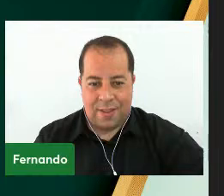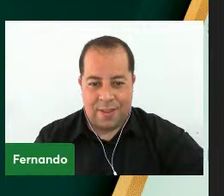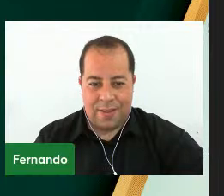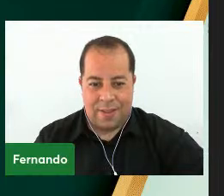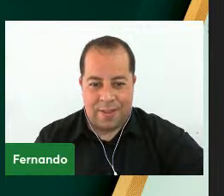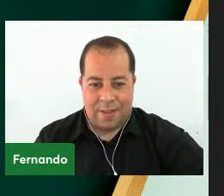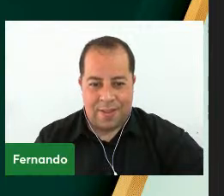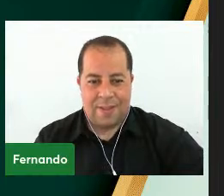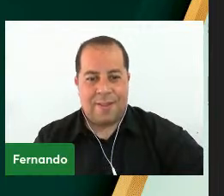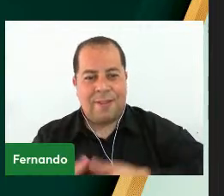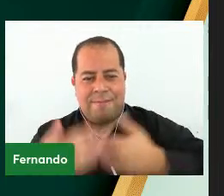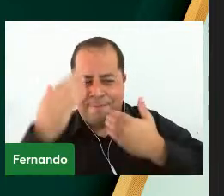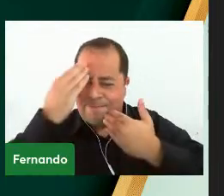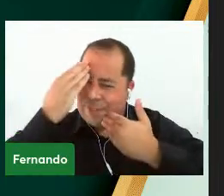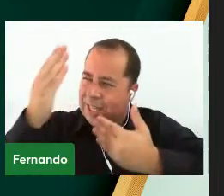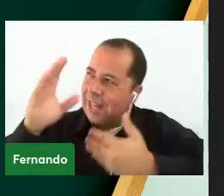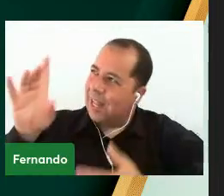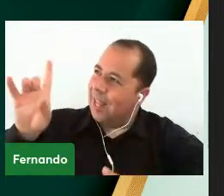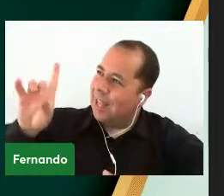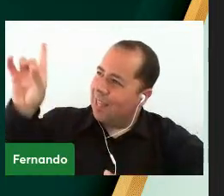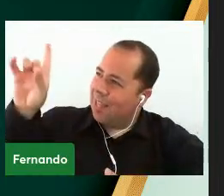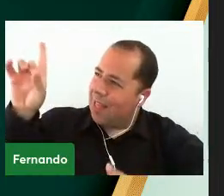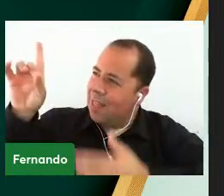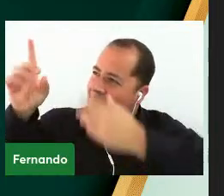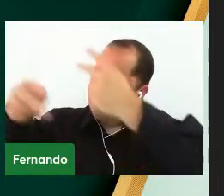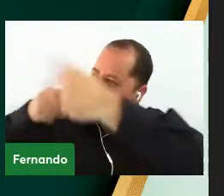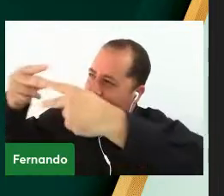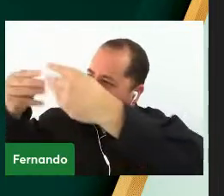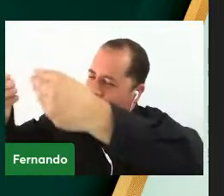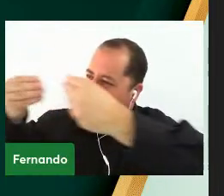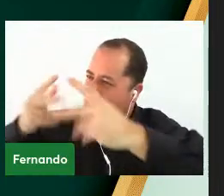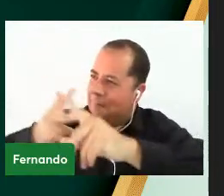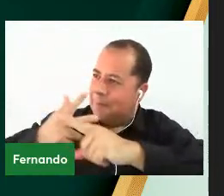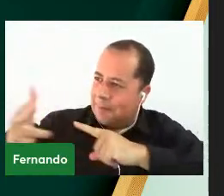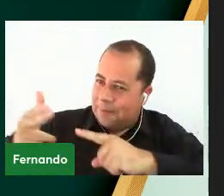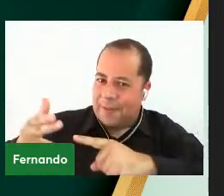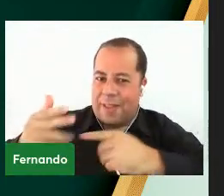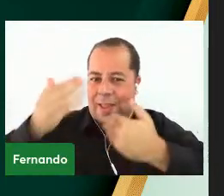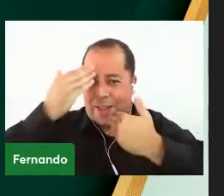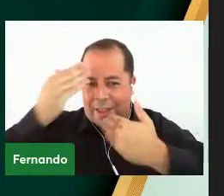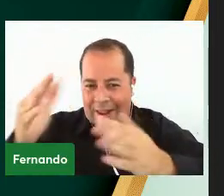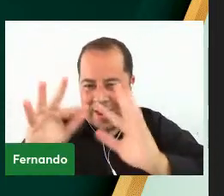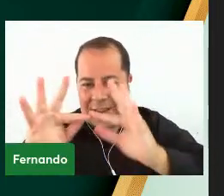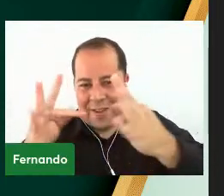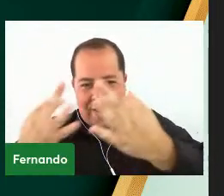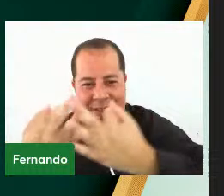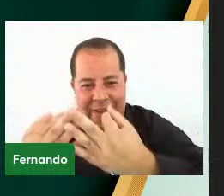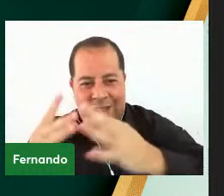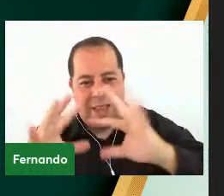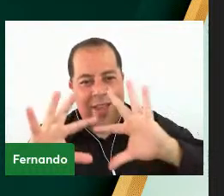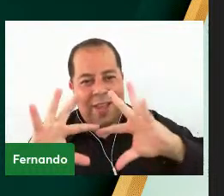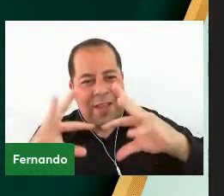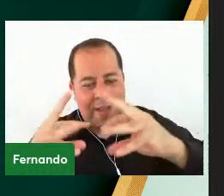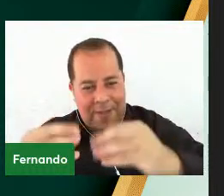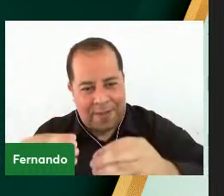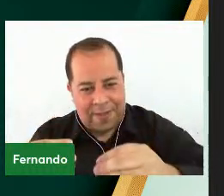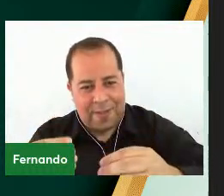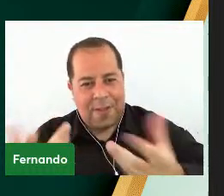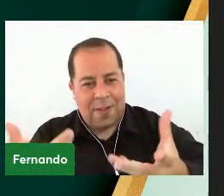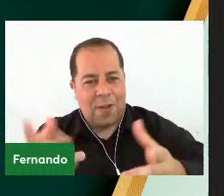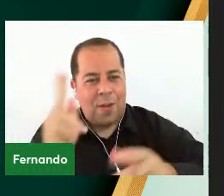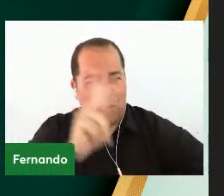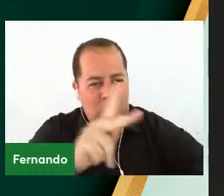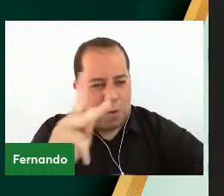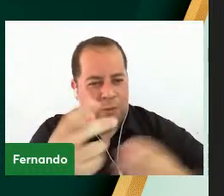Dou graças a Deus por esta conquista. Agradeço a familiares, a todos os meus